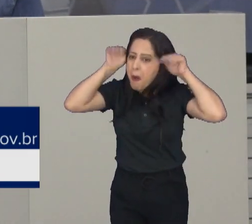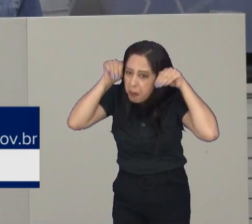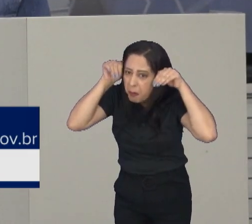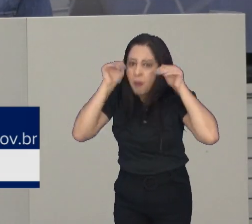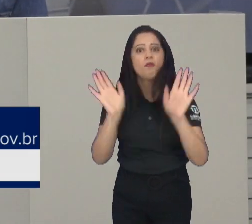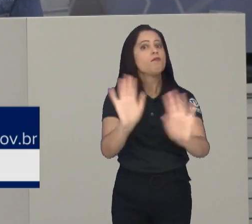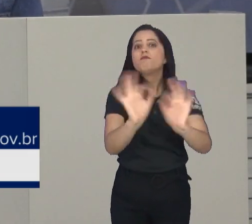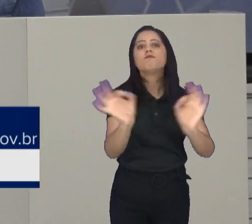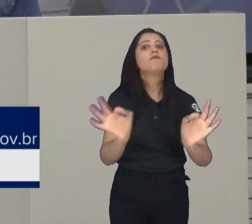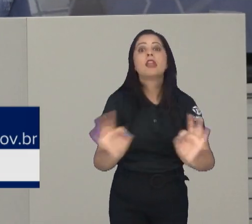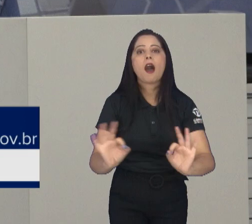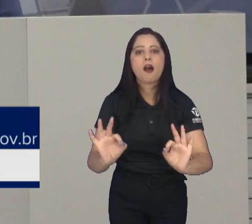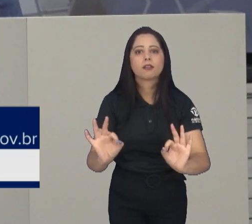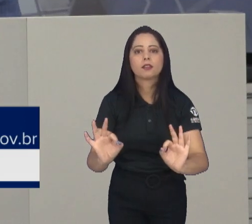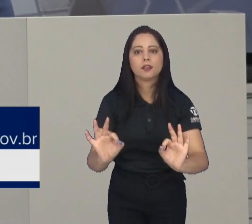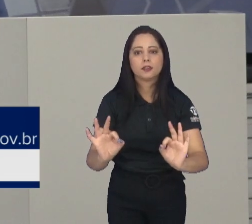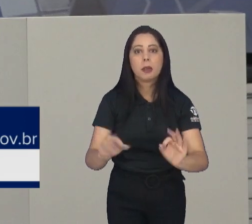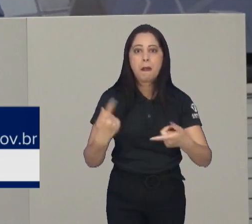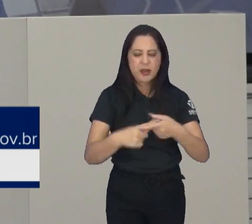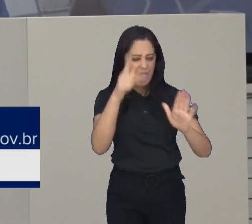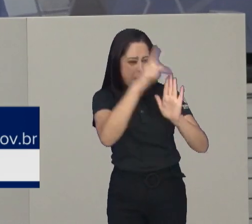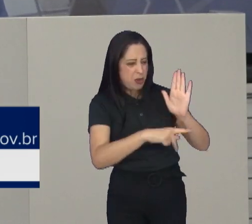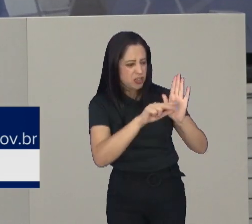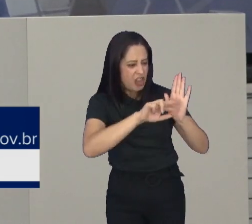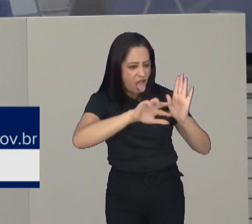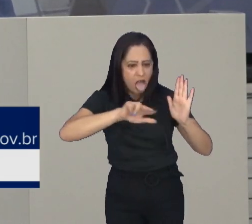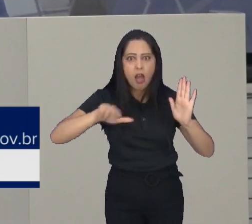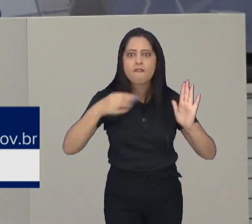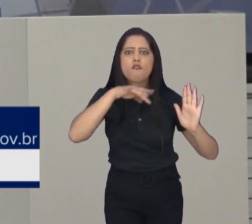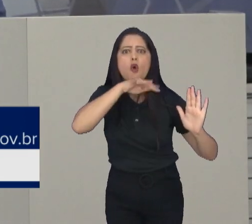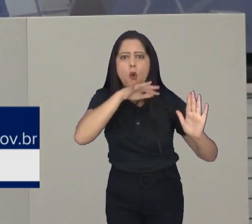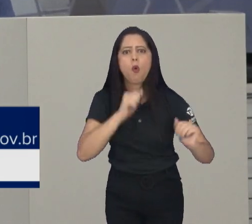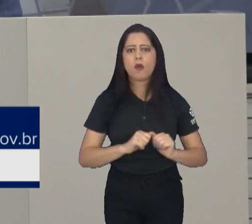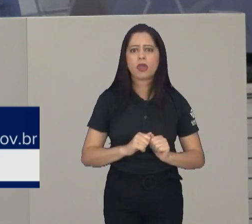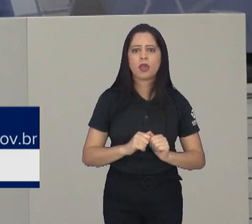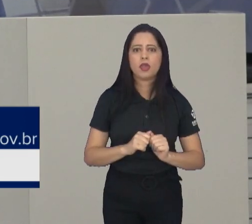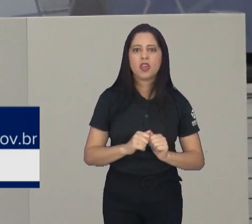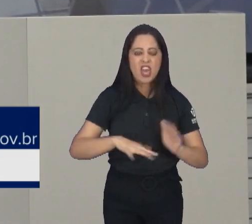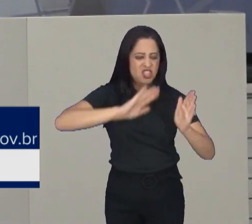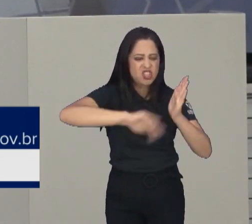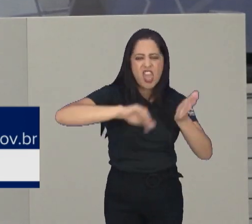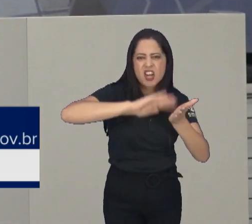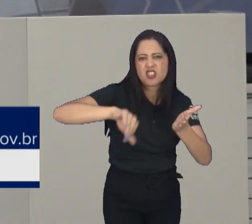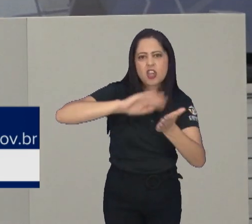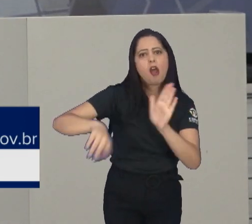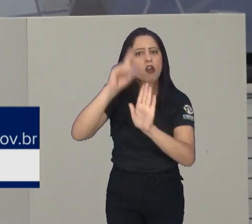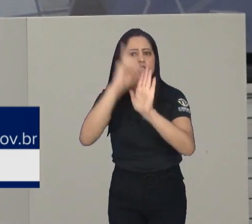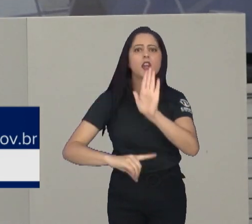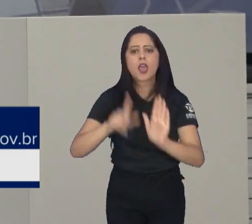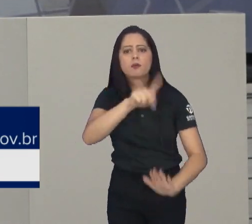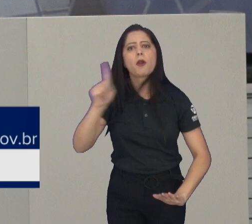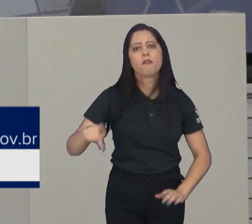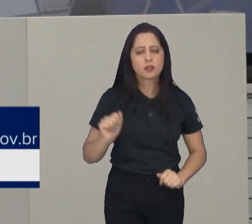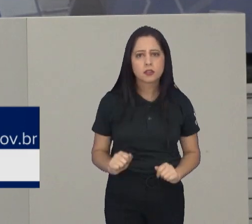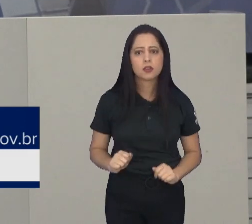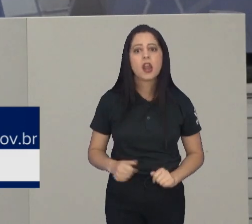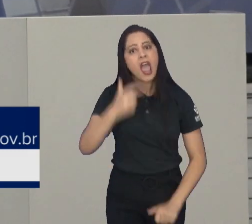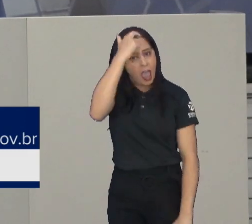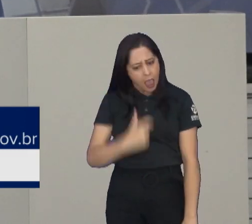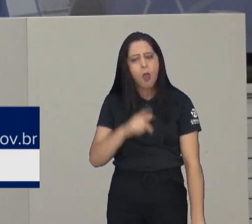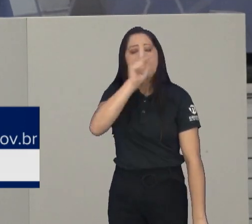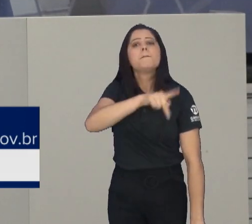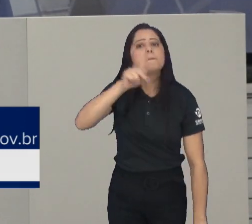para todos os projetos cruéis que o prefeito manda nessa casa, que tira direito dos servidores e dos professores. Aqui tem